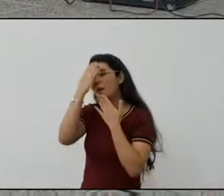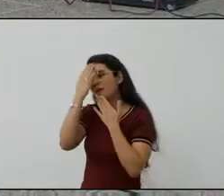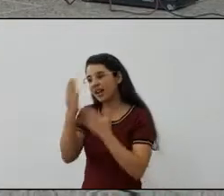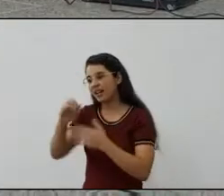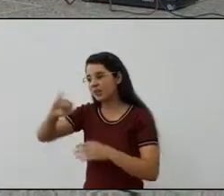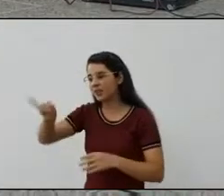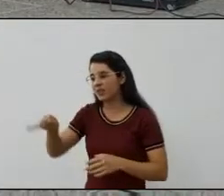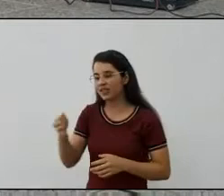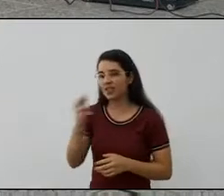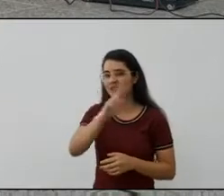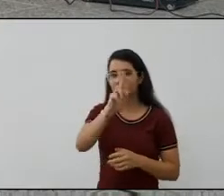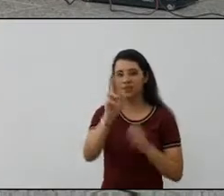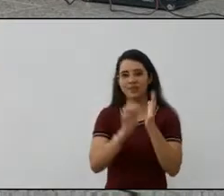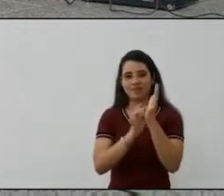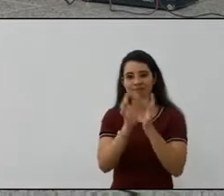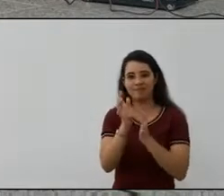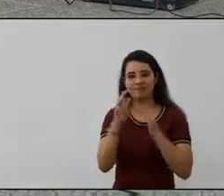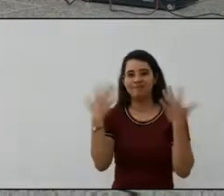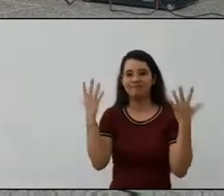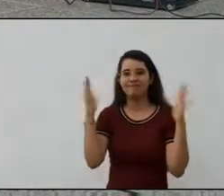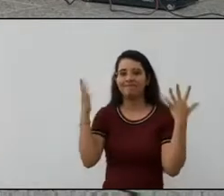oportunidade.